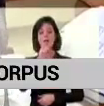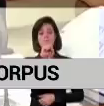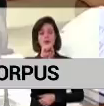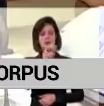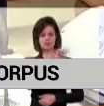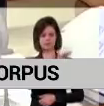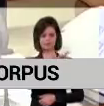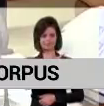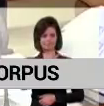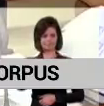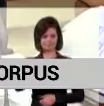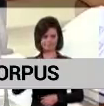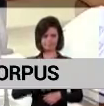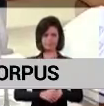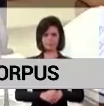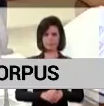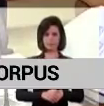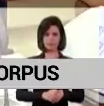perseguiram-no,